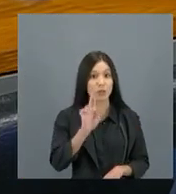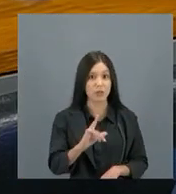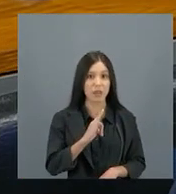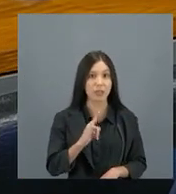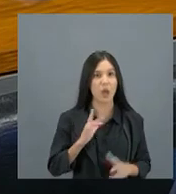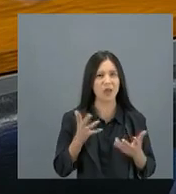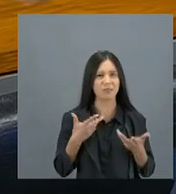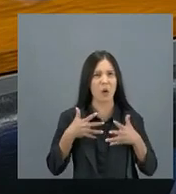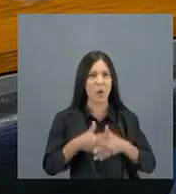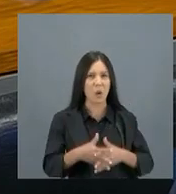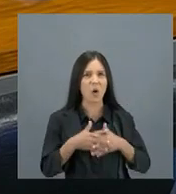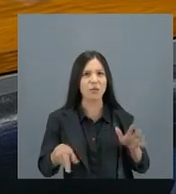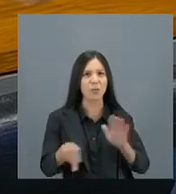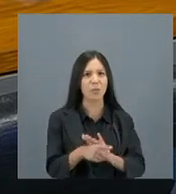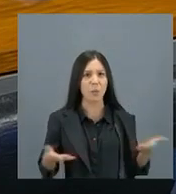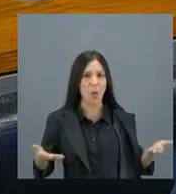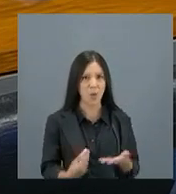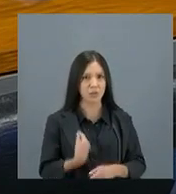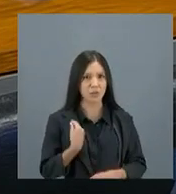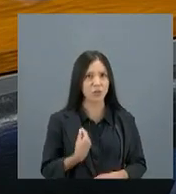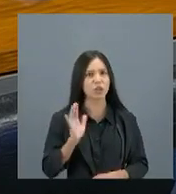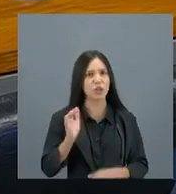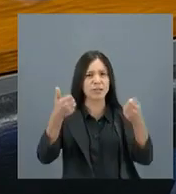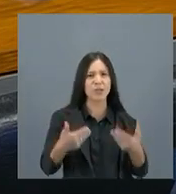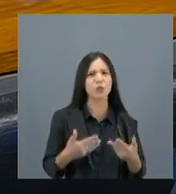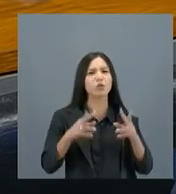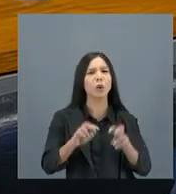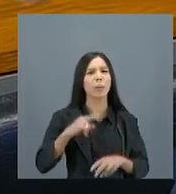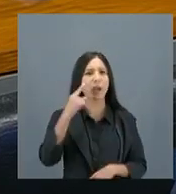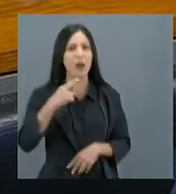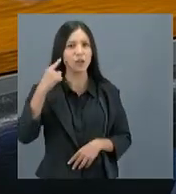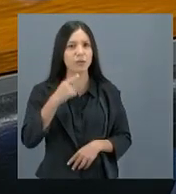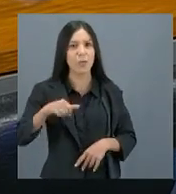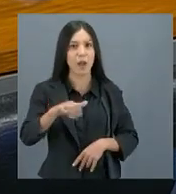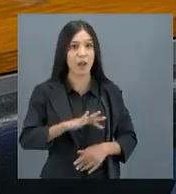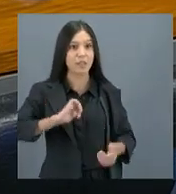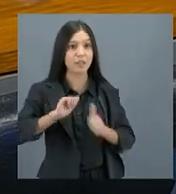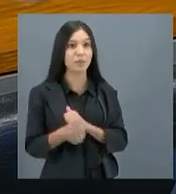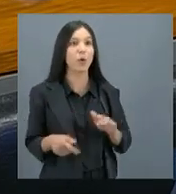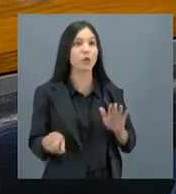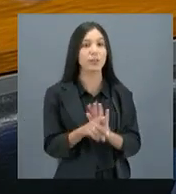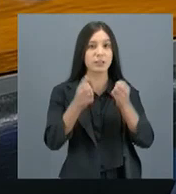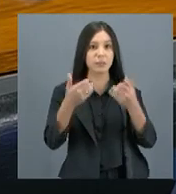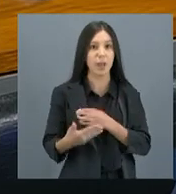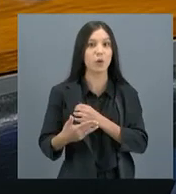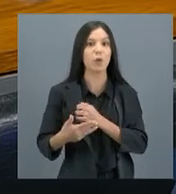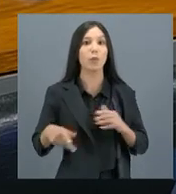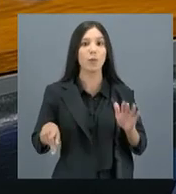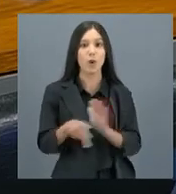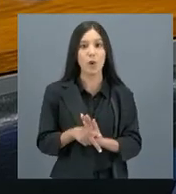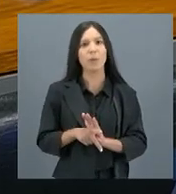algum conflito de interesse em estar aqui hoje? O senhor falou que é advogado da área esportiva, o senhor advoga para